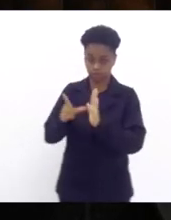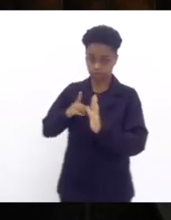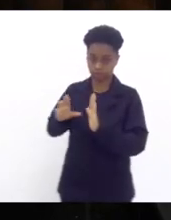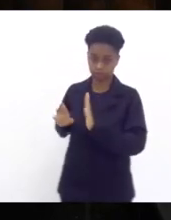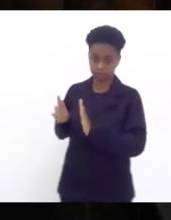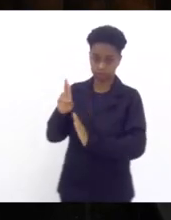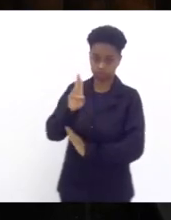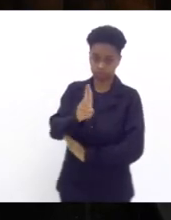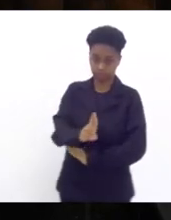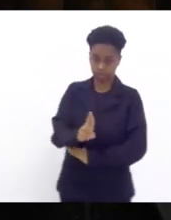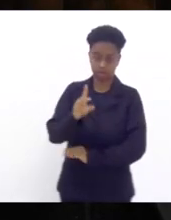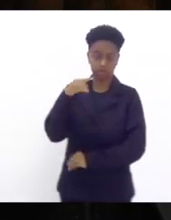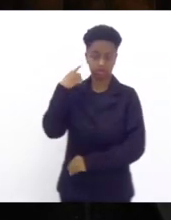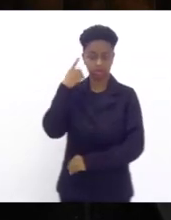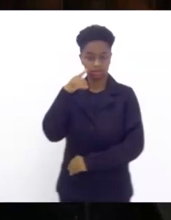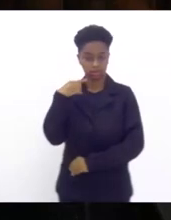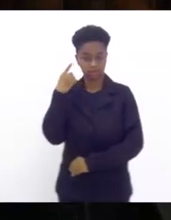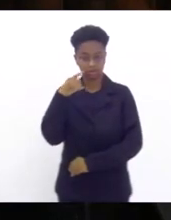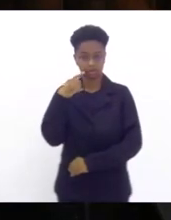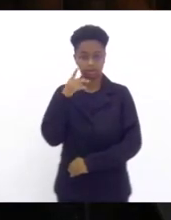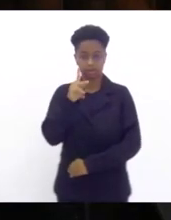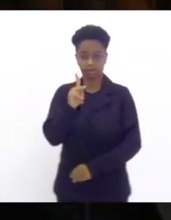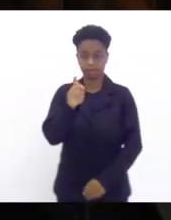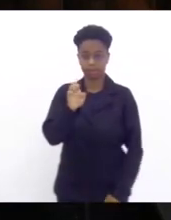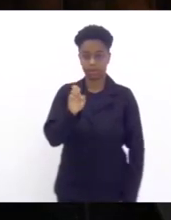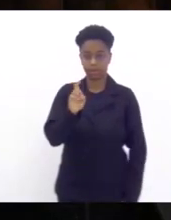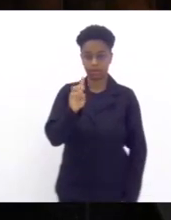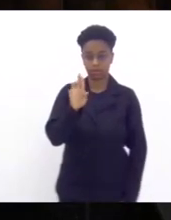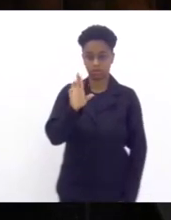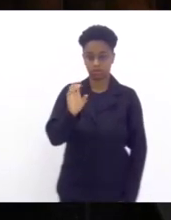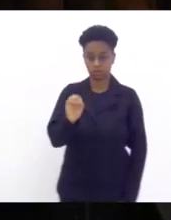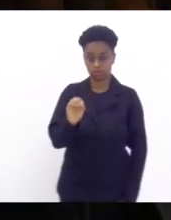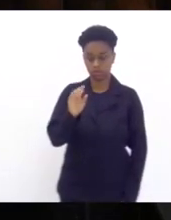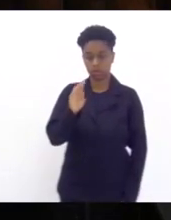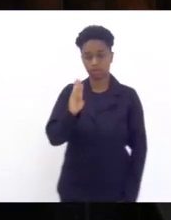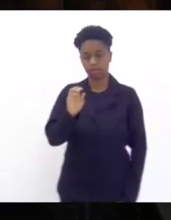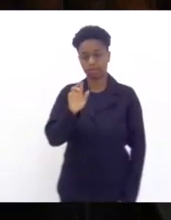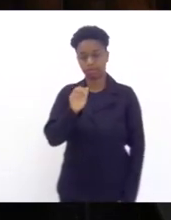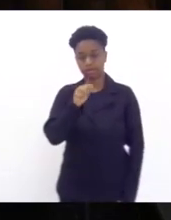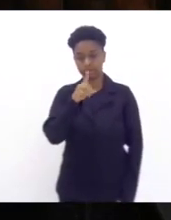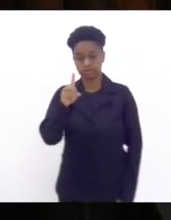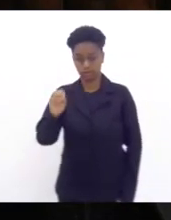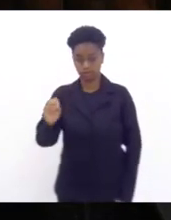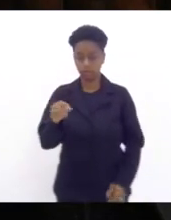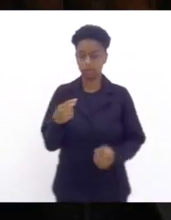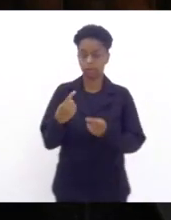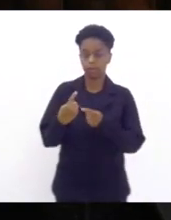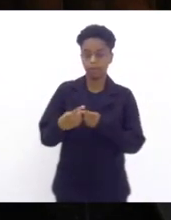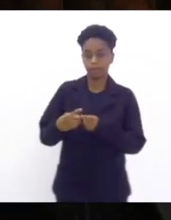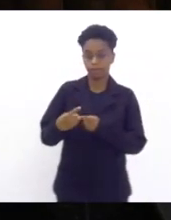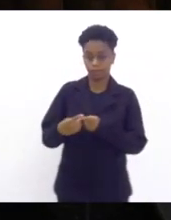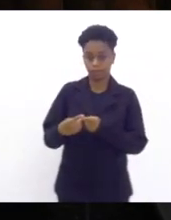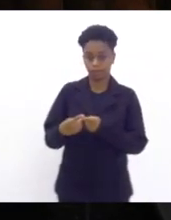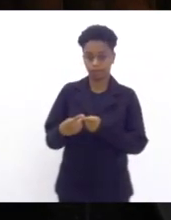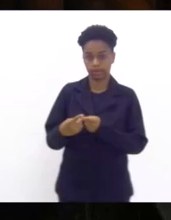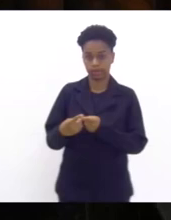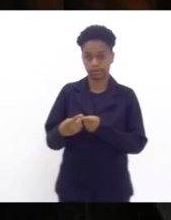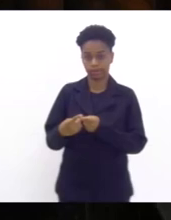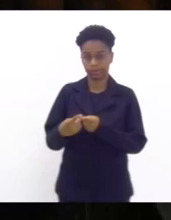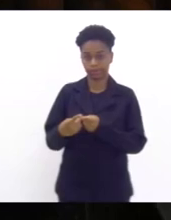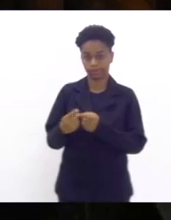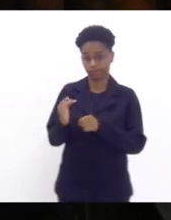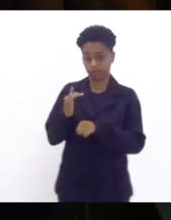pelo deputado Pedro brasão que na ausência por motivos